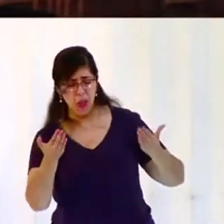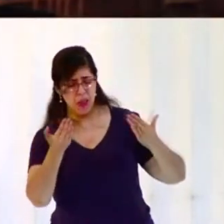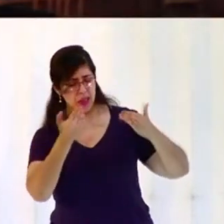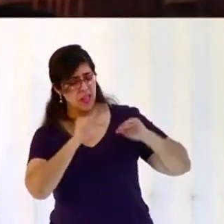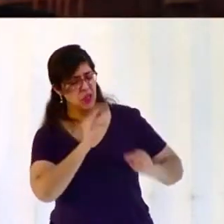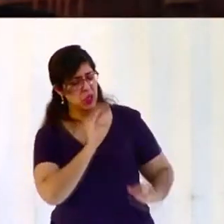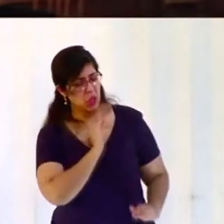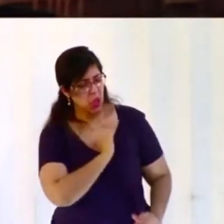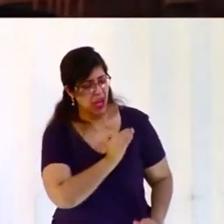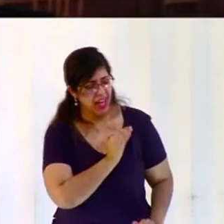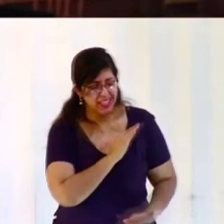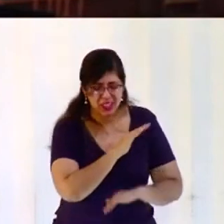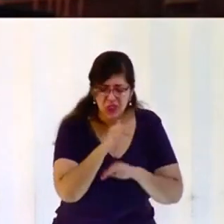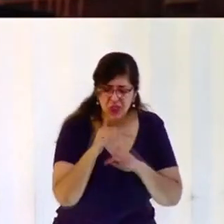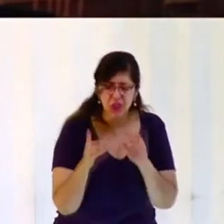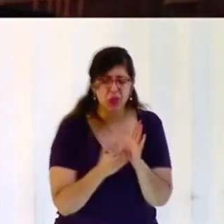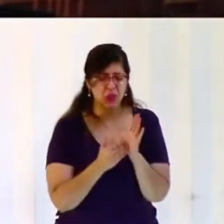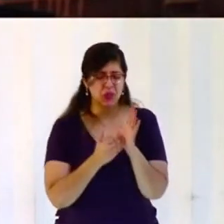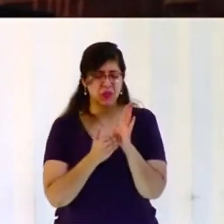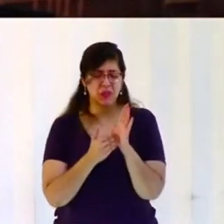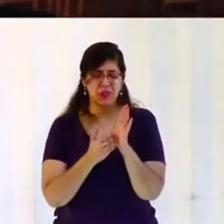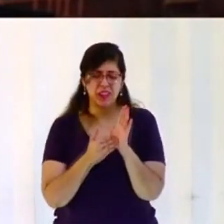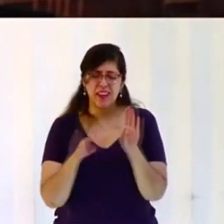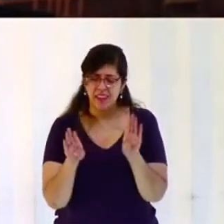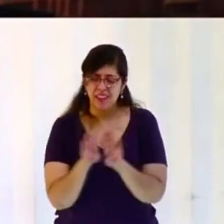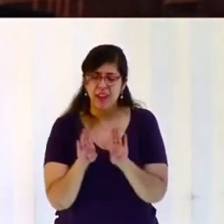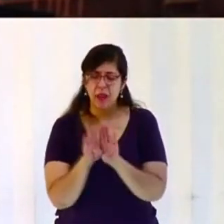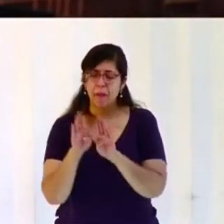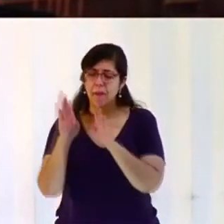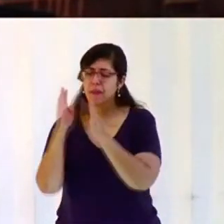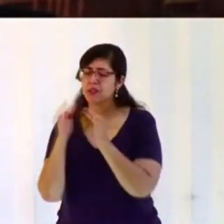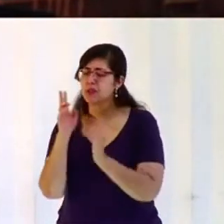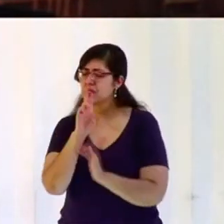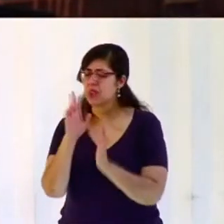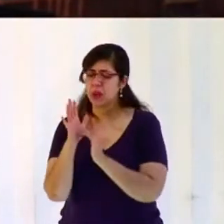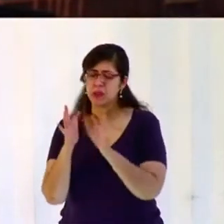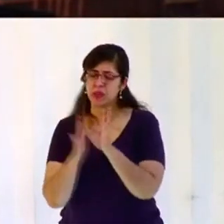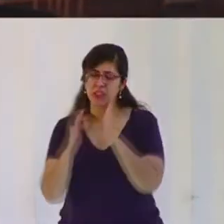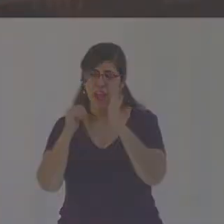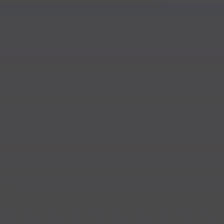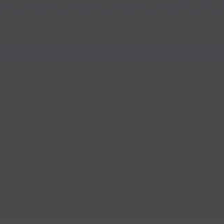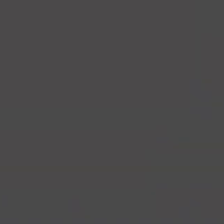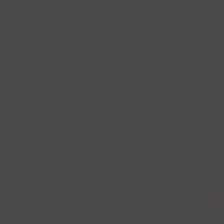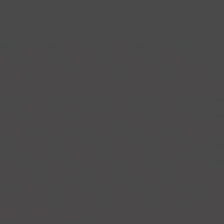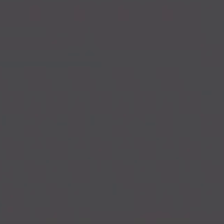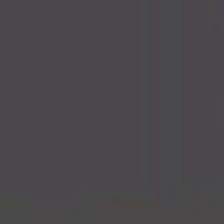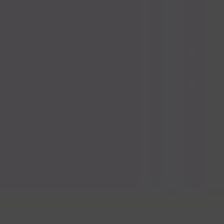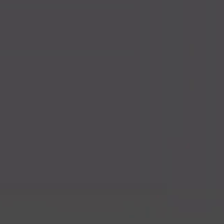além dos ouvidos. Oramos assim, em nome de Jesus. Amém.